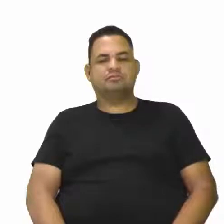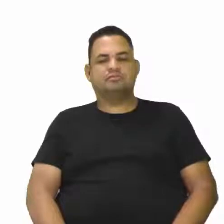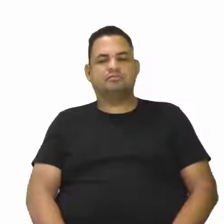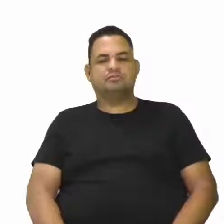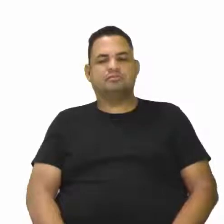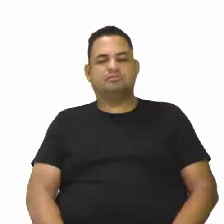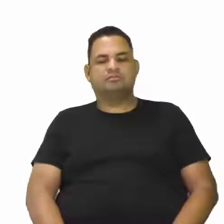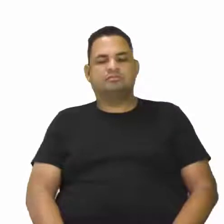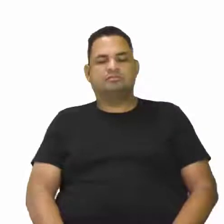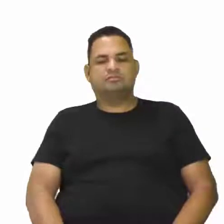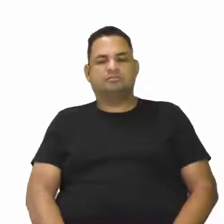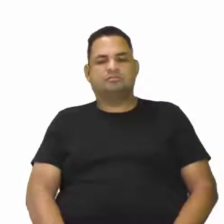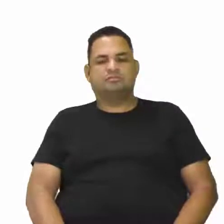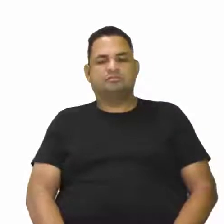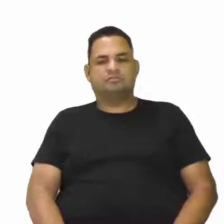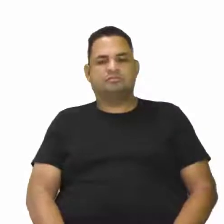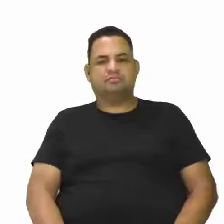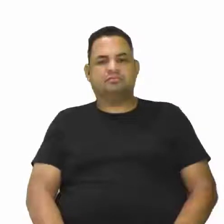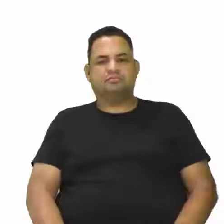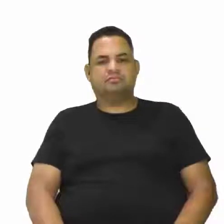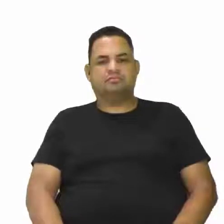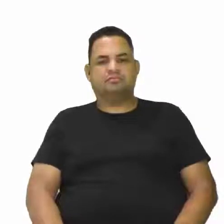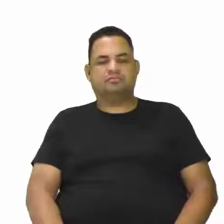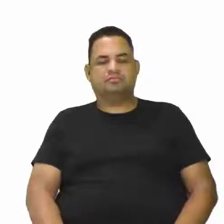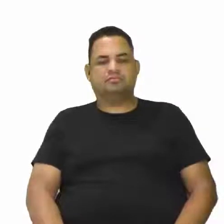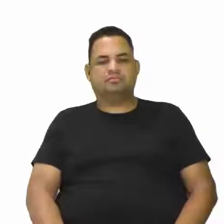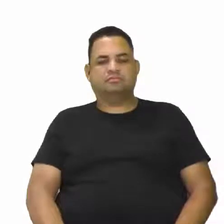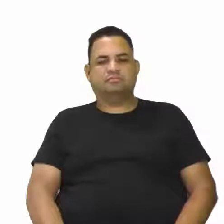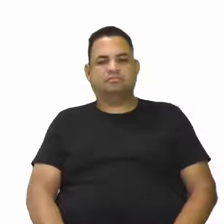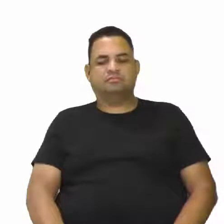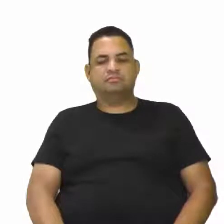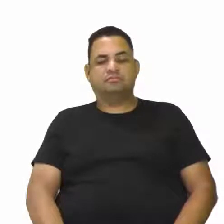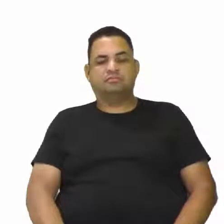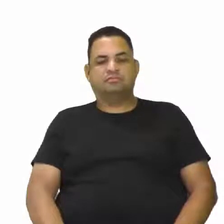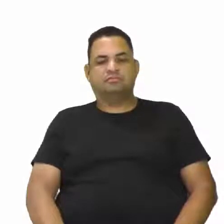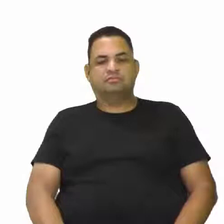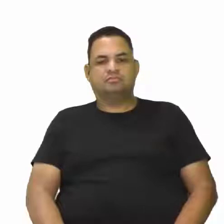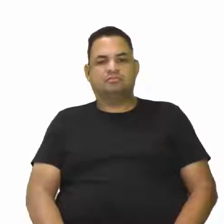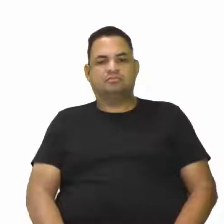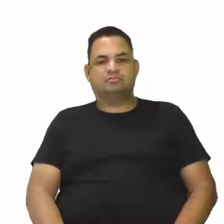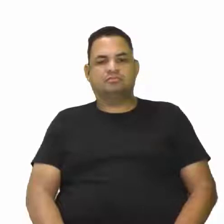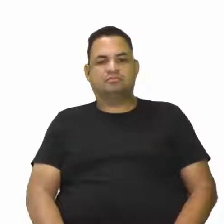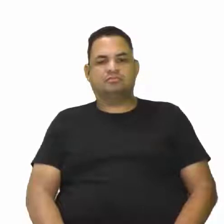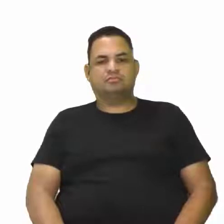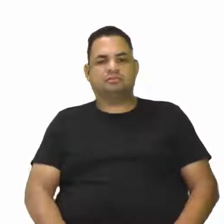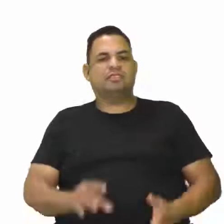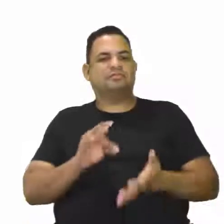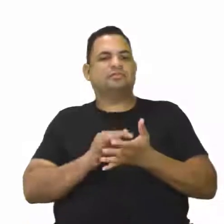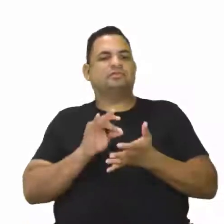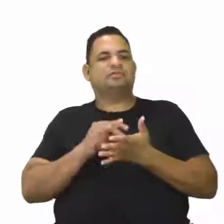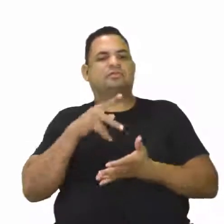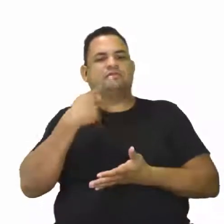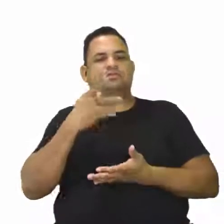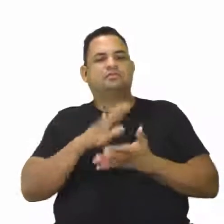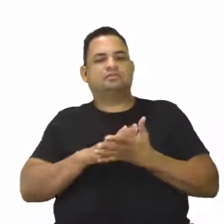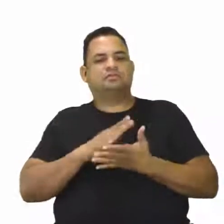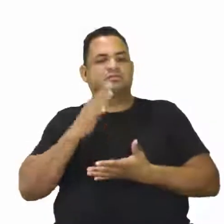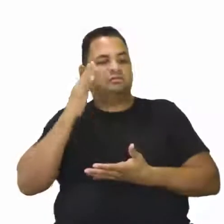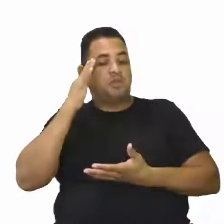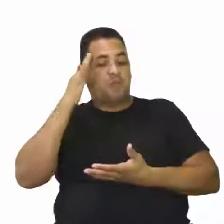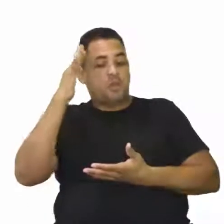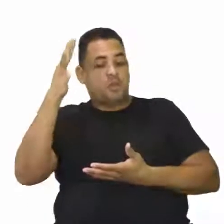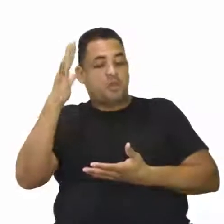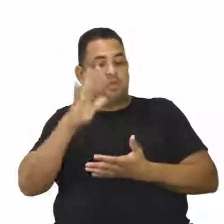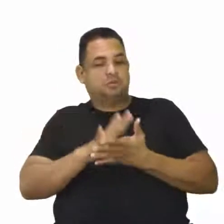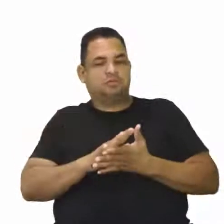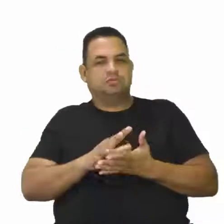había advertido ningún augurio aciago en estos dos sueños de su hijo. Na verdade, ele está falando aqui dos sonhos que o filho sempre